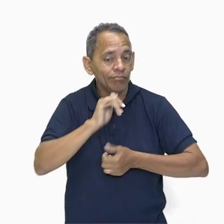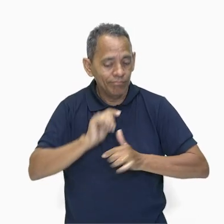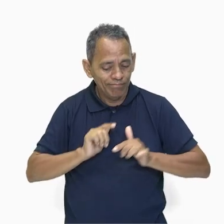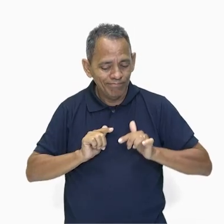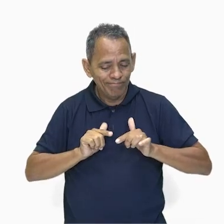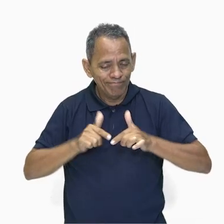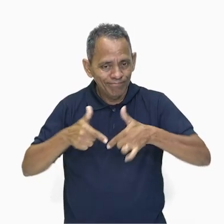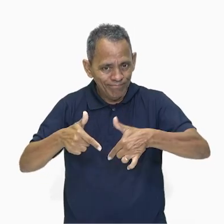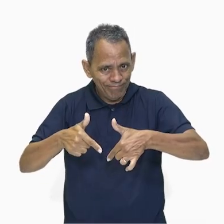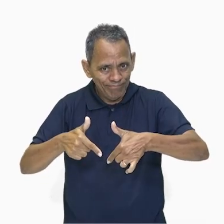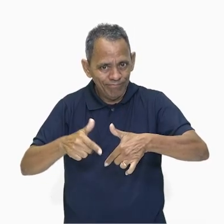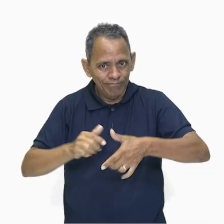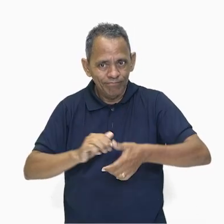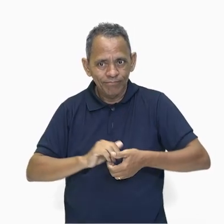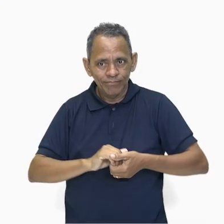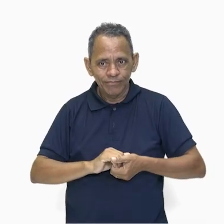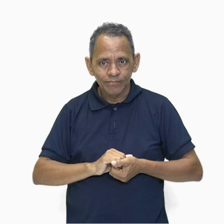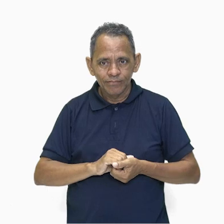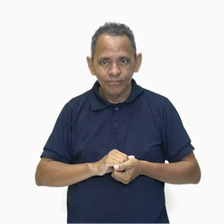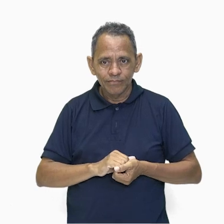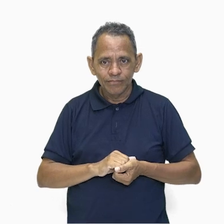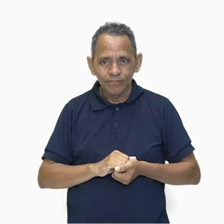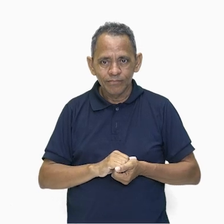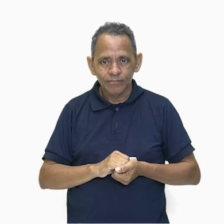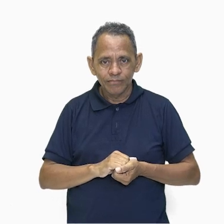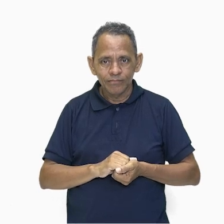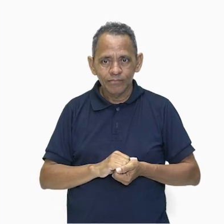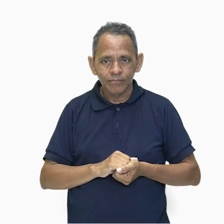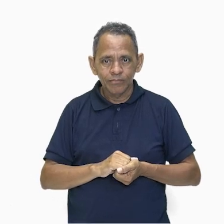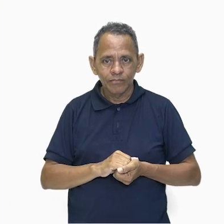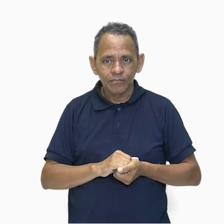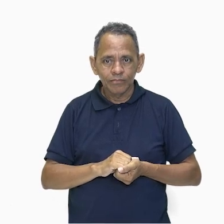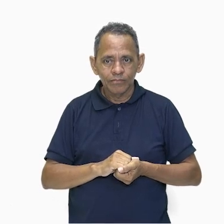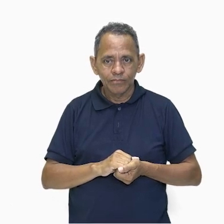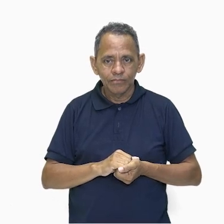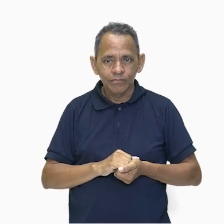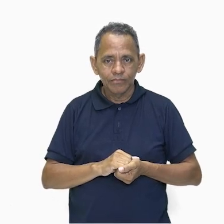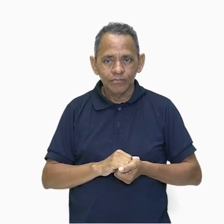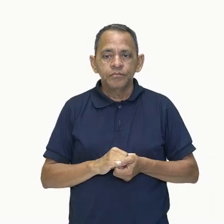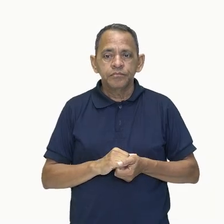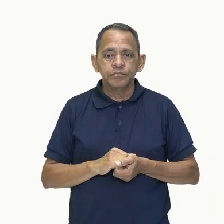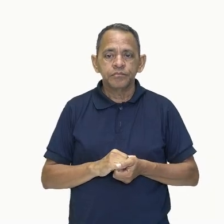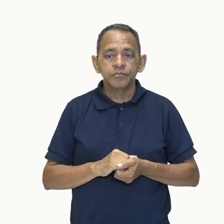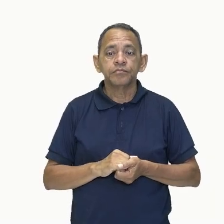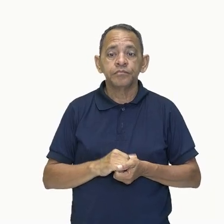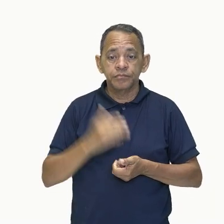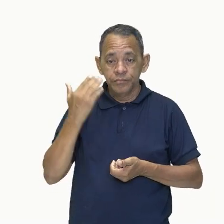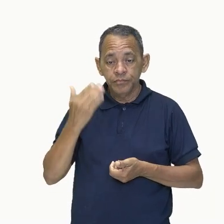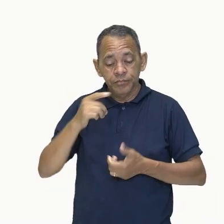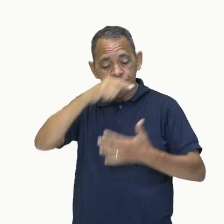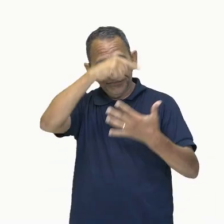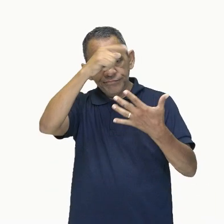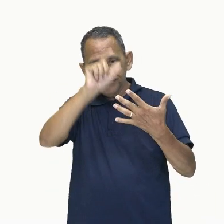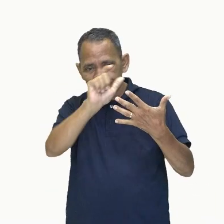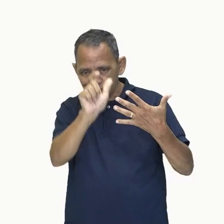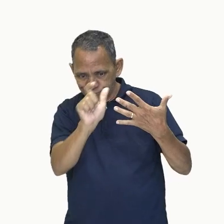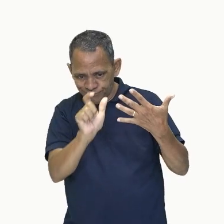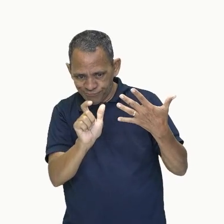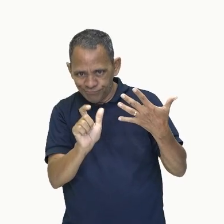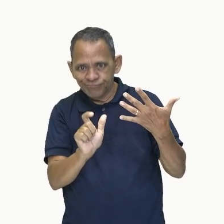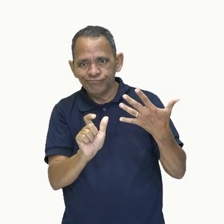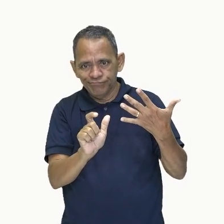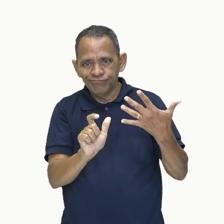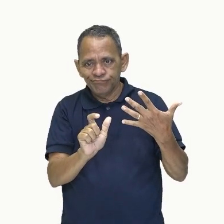que é necessária para que uma reação ocorra, tá? Então a gente tem alguns exemplos aí, a amilase, a tripsina, a pepsina,